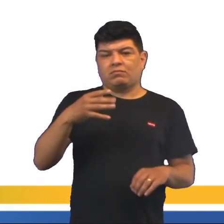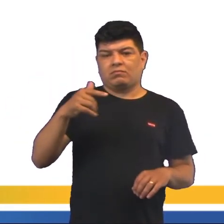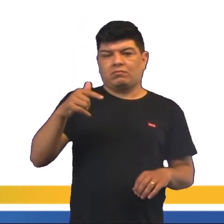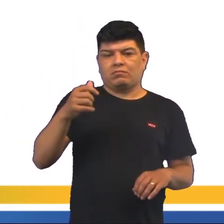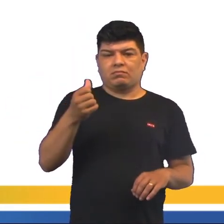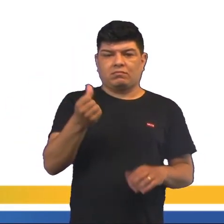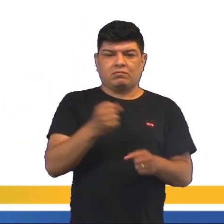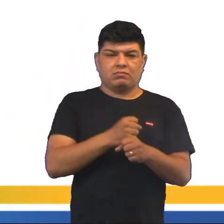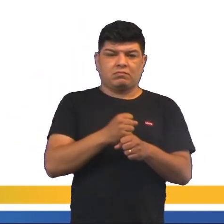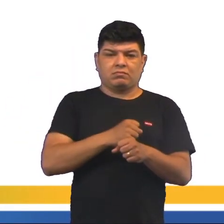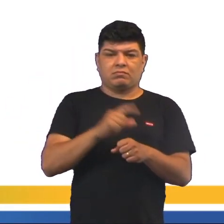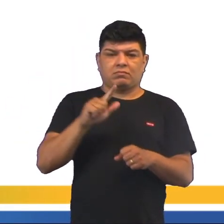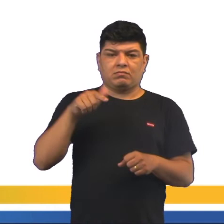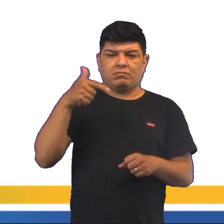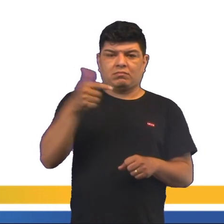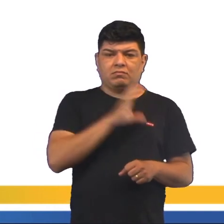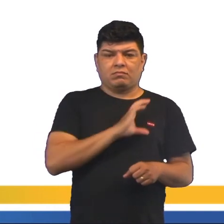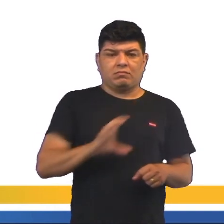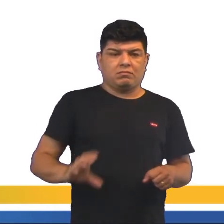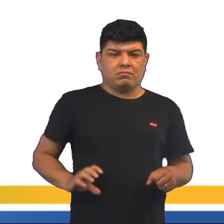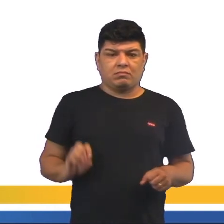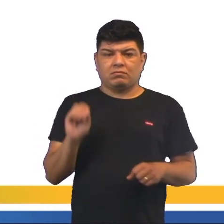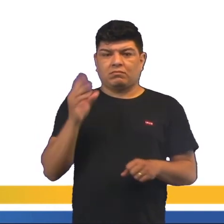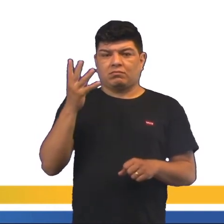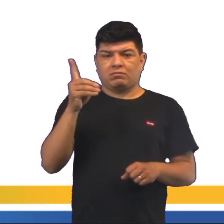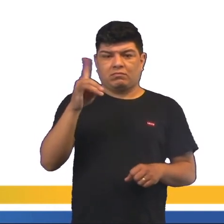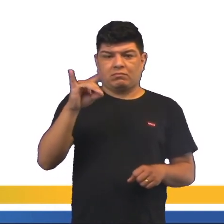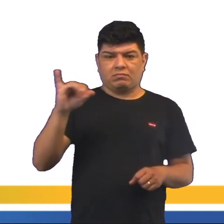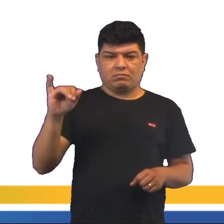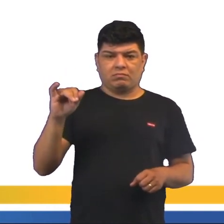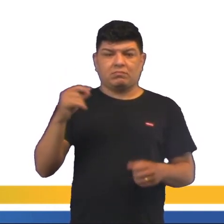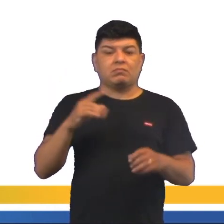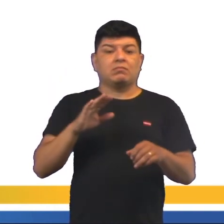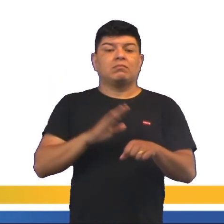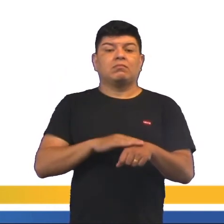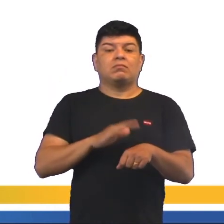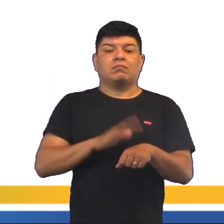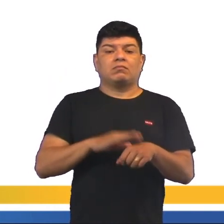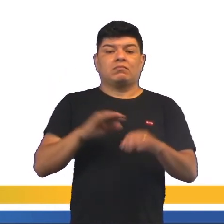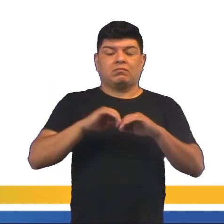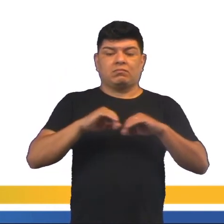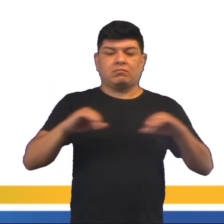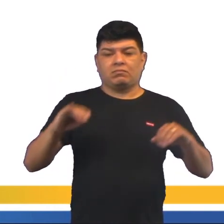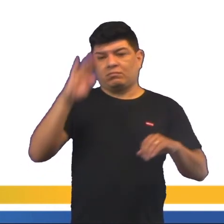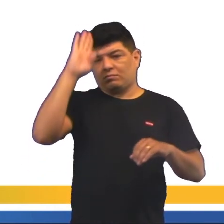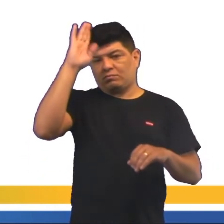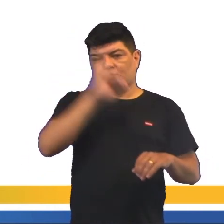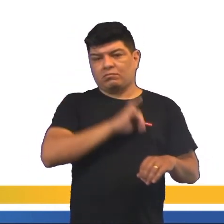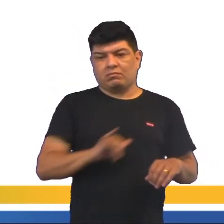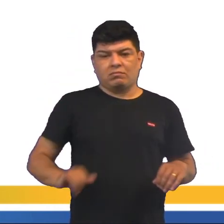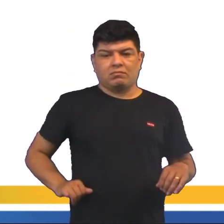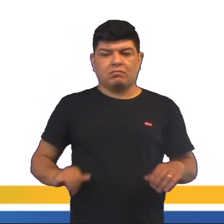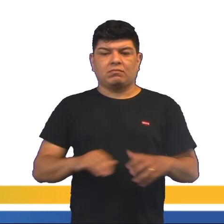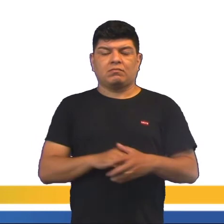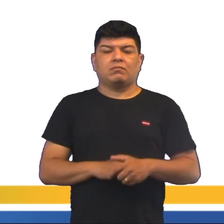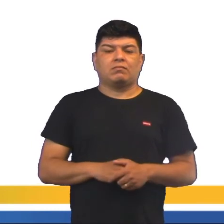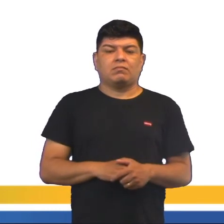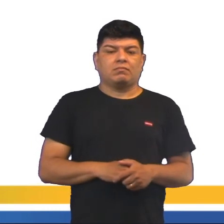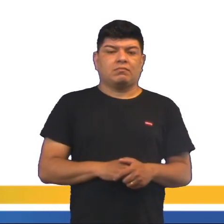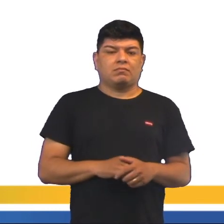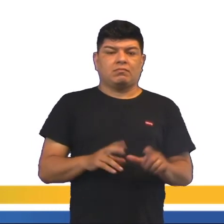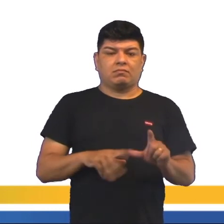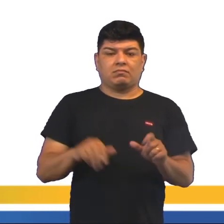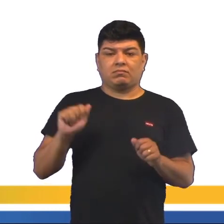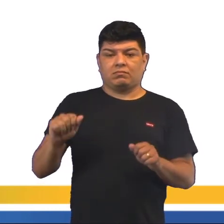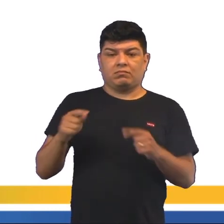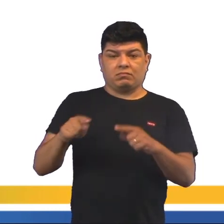de 476 d.C. O que aconteceu nessa data que marcou a desagregação do Império Romano?